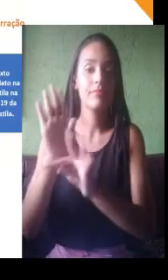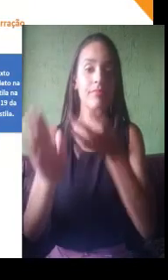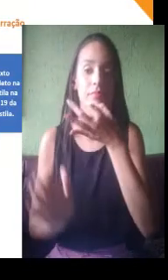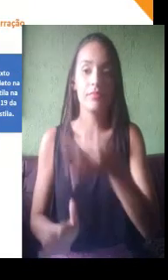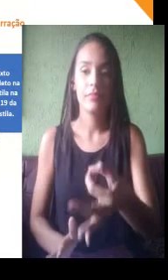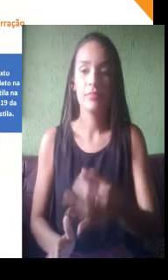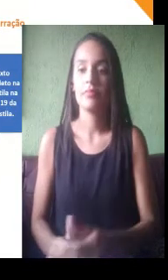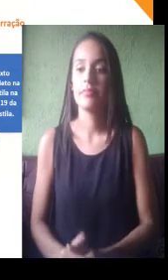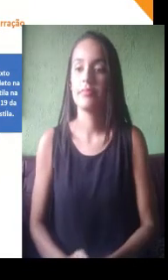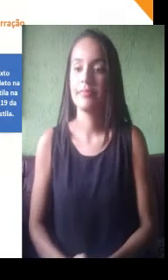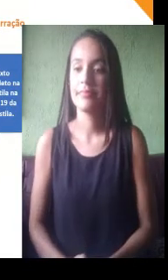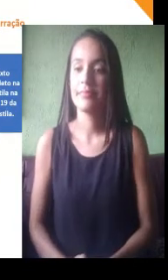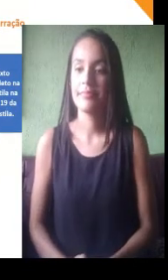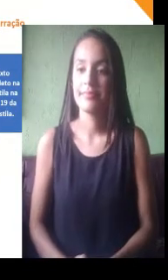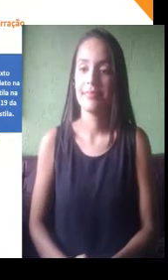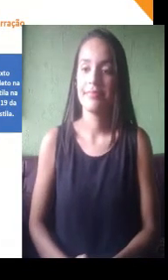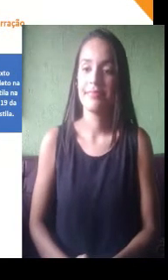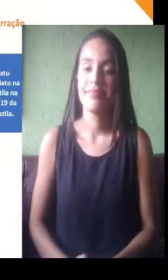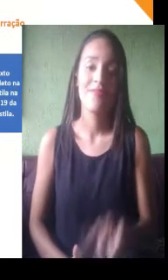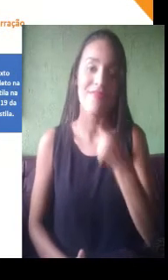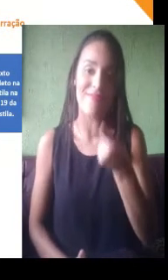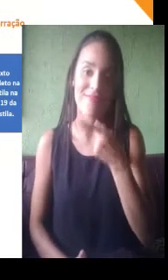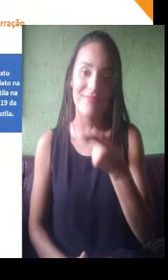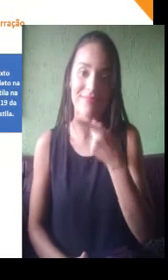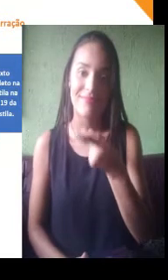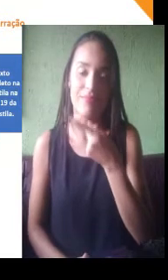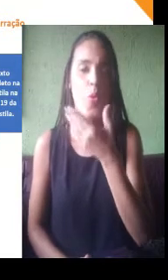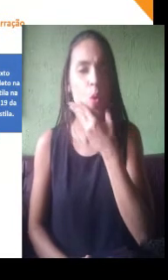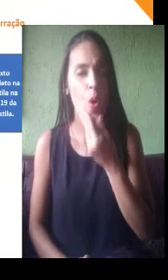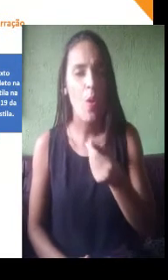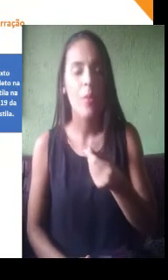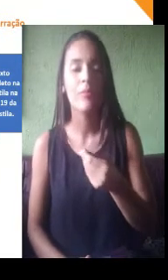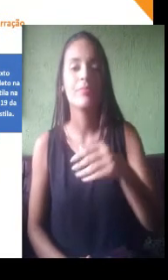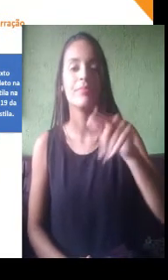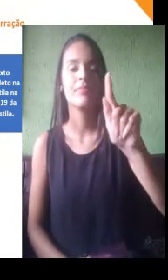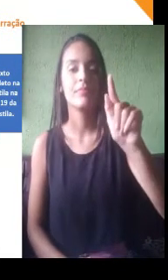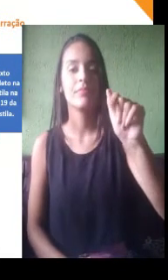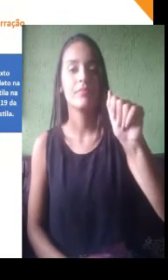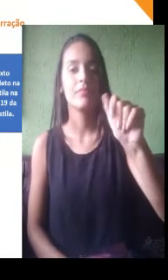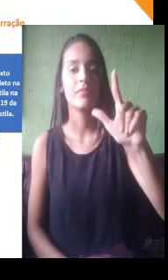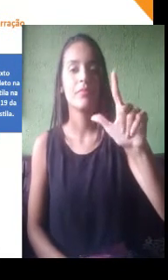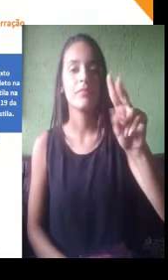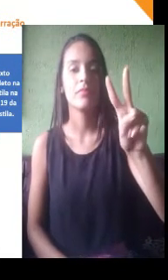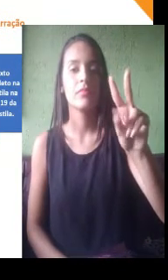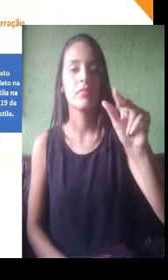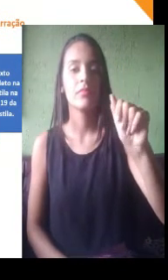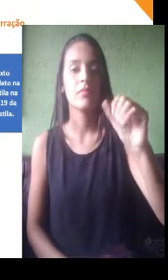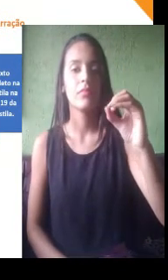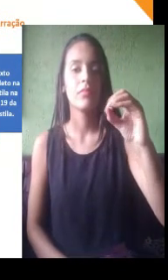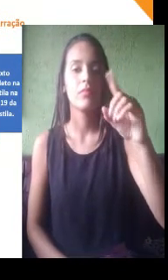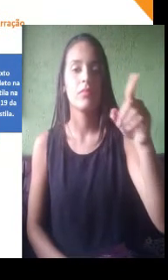Nosso segundo exemplo, né? A gente não vai lê-lo todo, ou não vamos lê-lo na íntegra. Mas, é um artigo de opinião